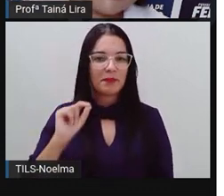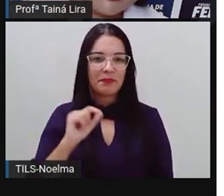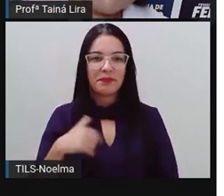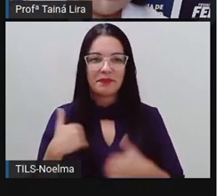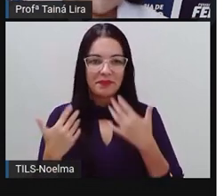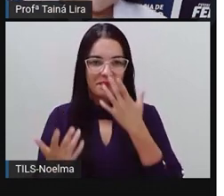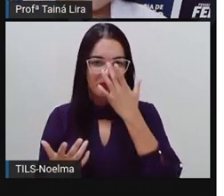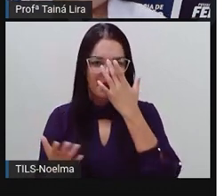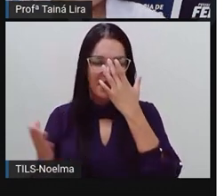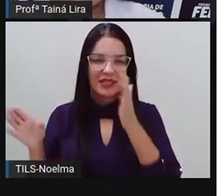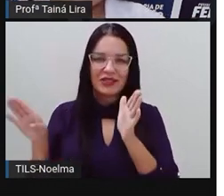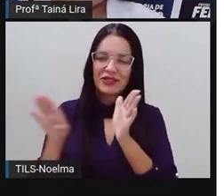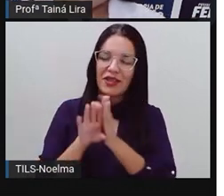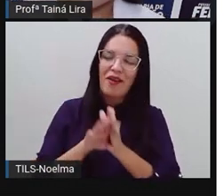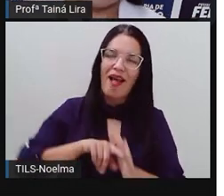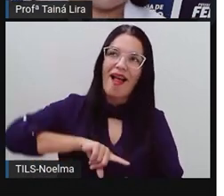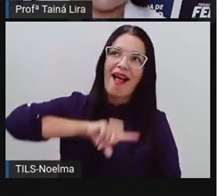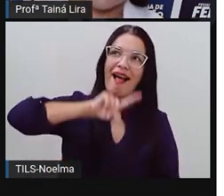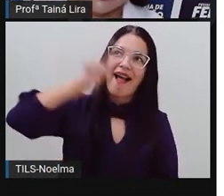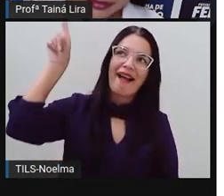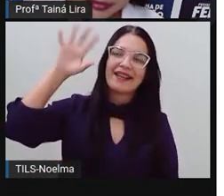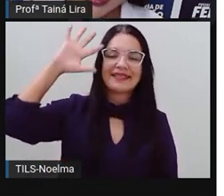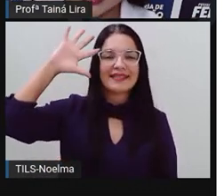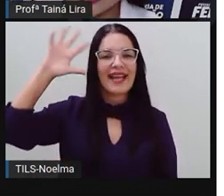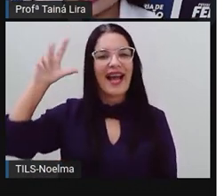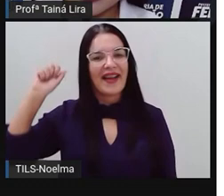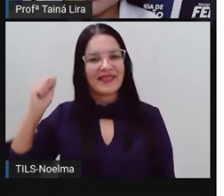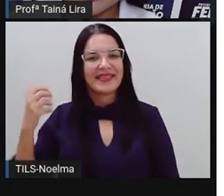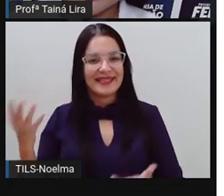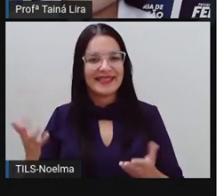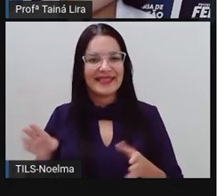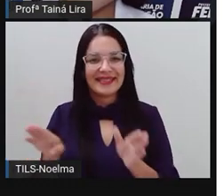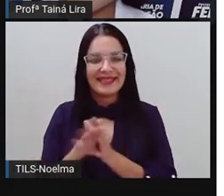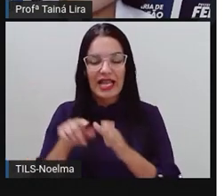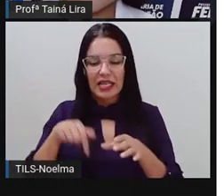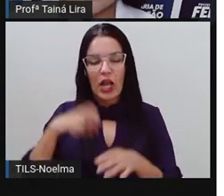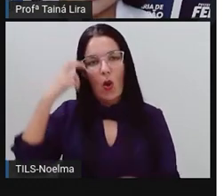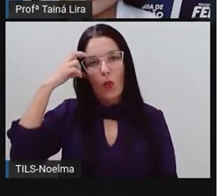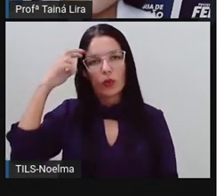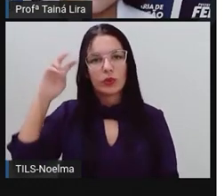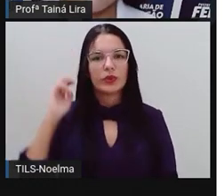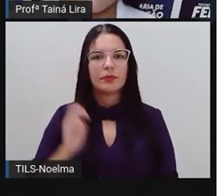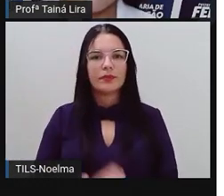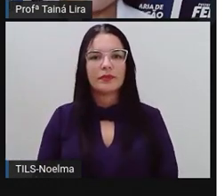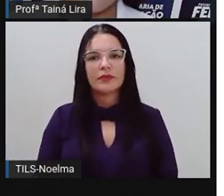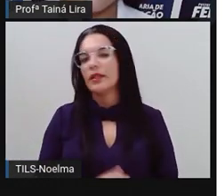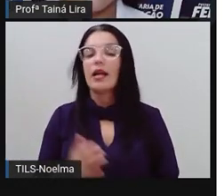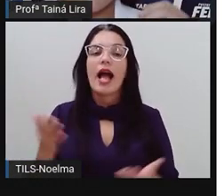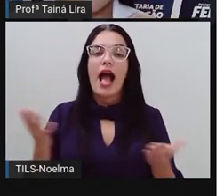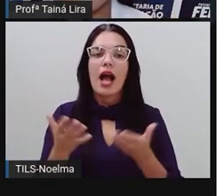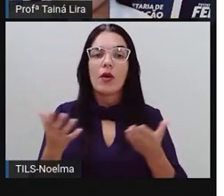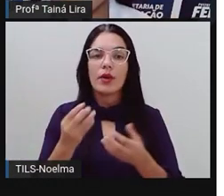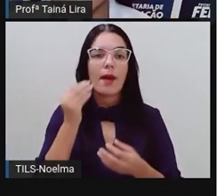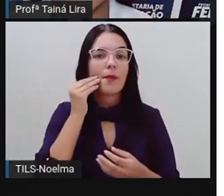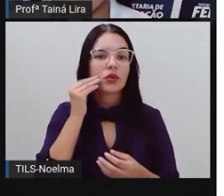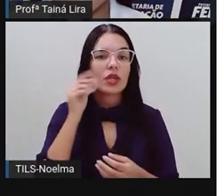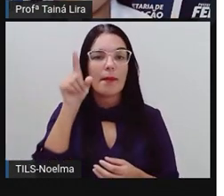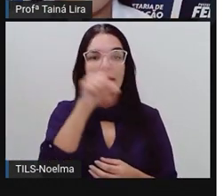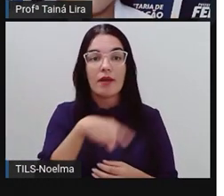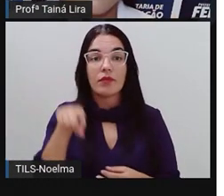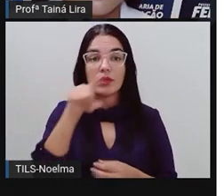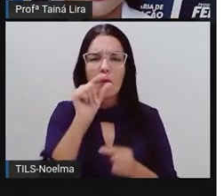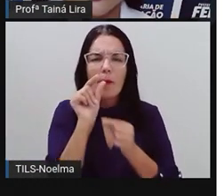que veio lá da África não é verdade a e agora a prova mostrar para